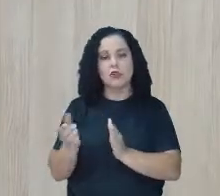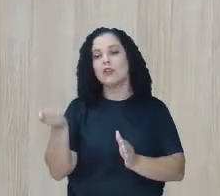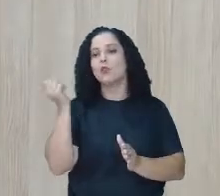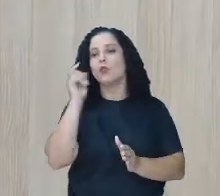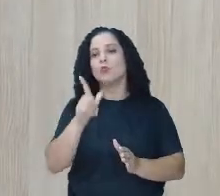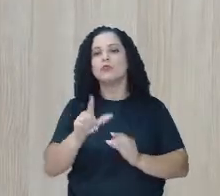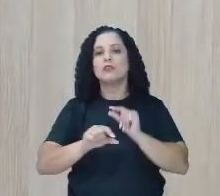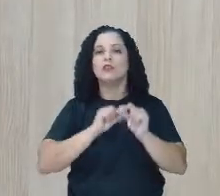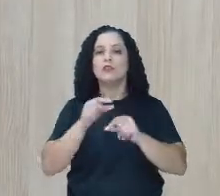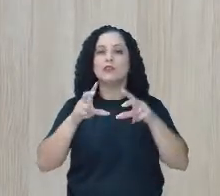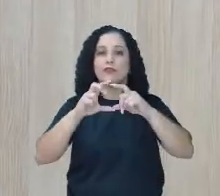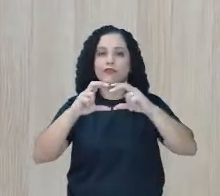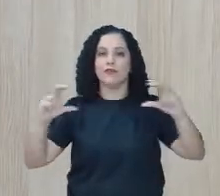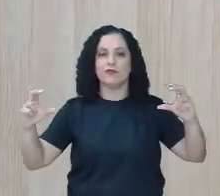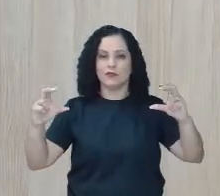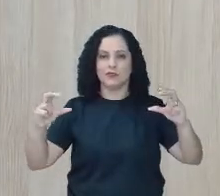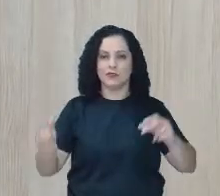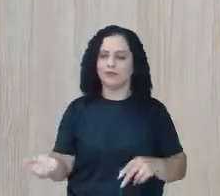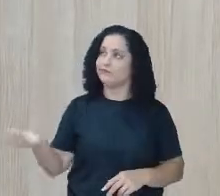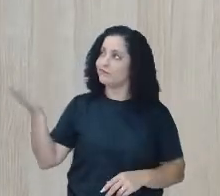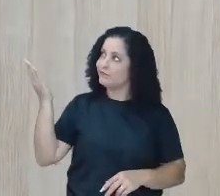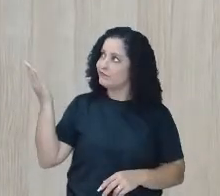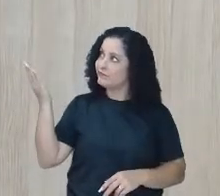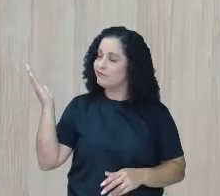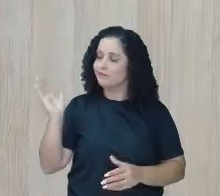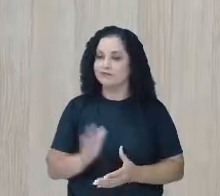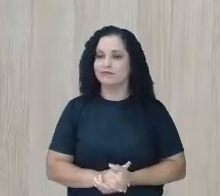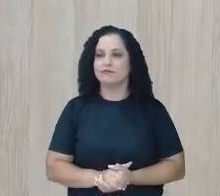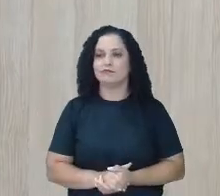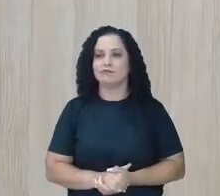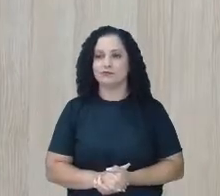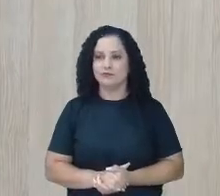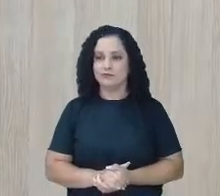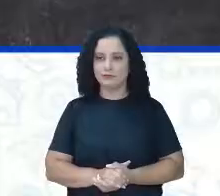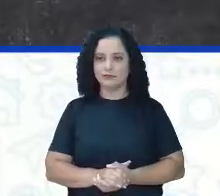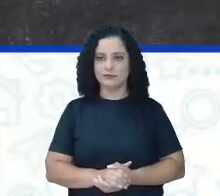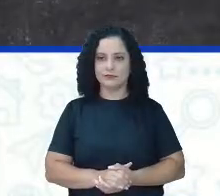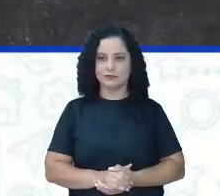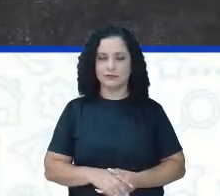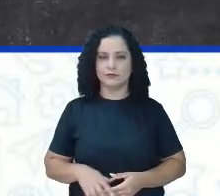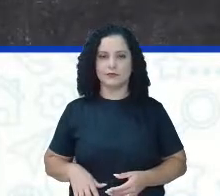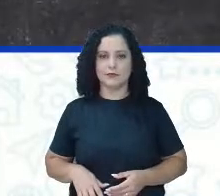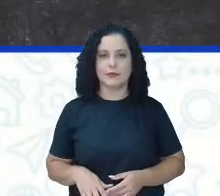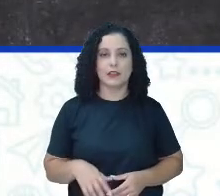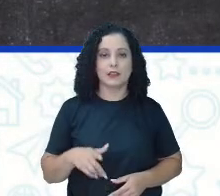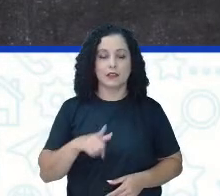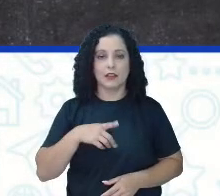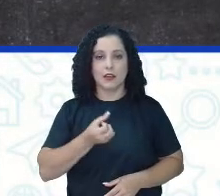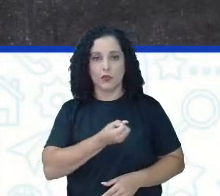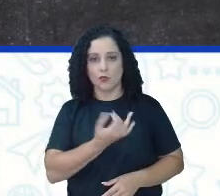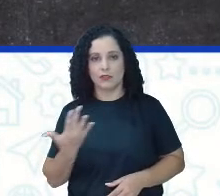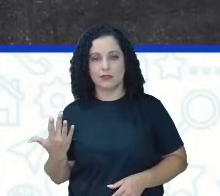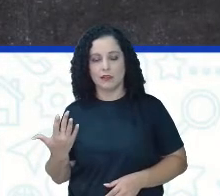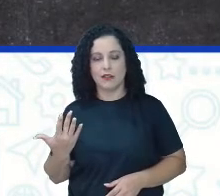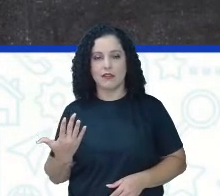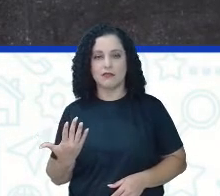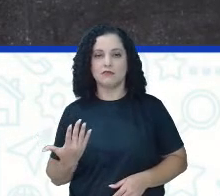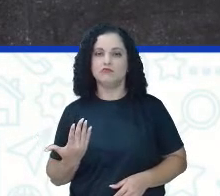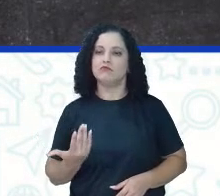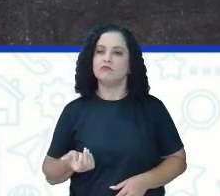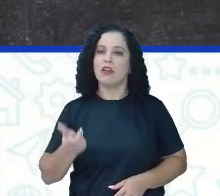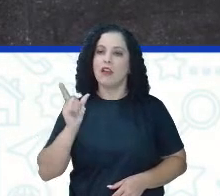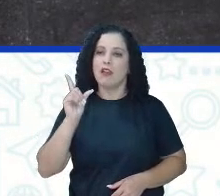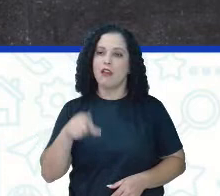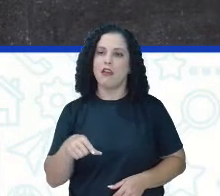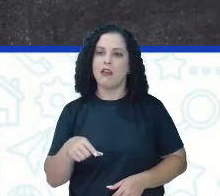seguinte fórmula. Vamos dar uma olhadinha aqui. Opa! Então, a gente vai ter que a quantidade de diagonais de qualquer polígono vai ser